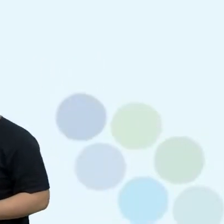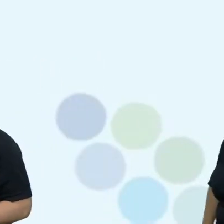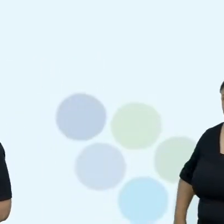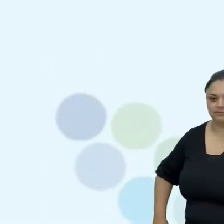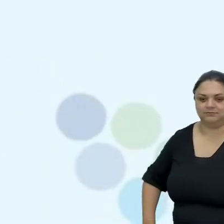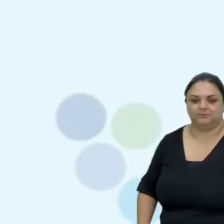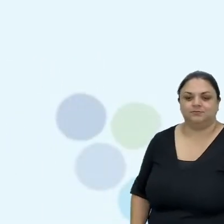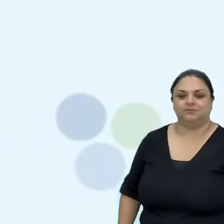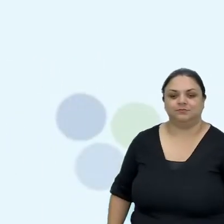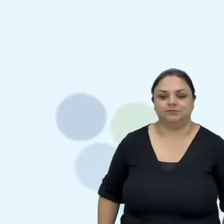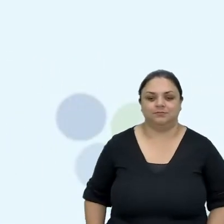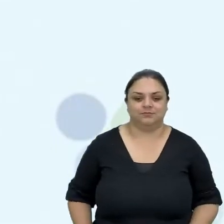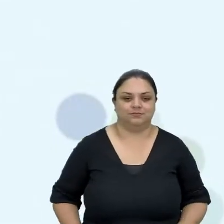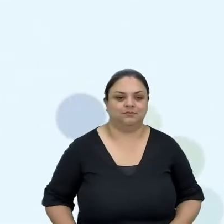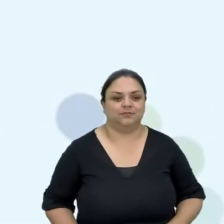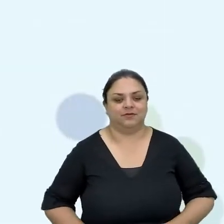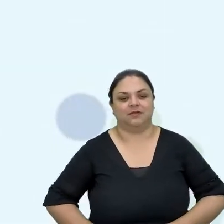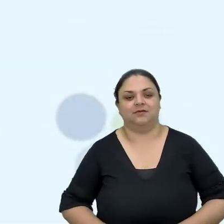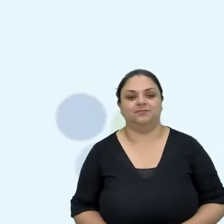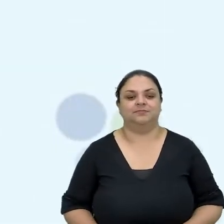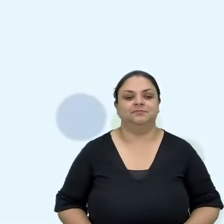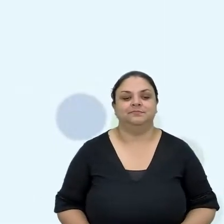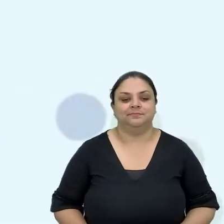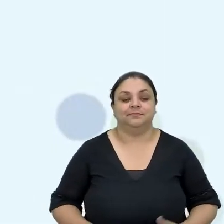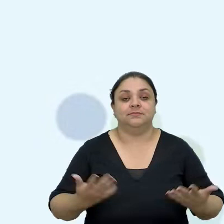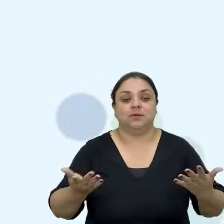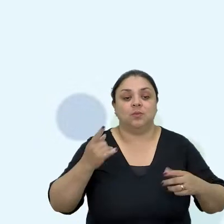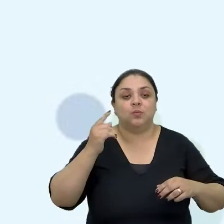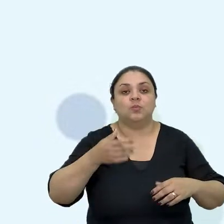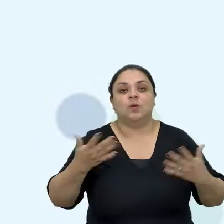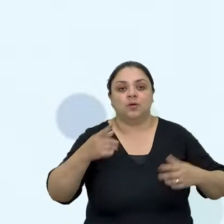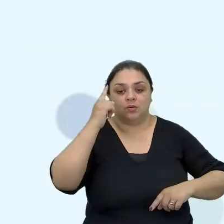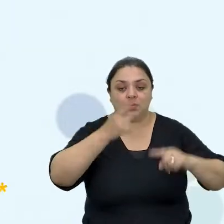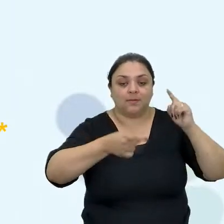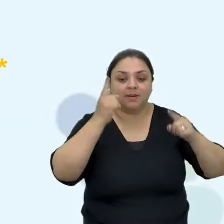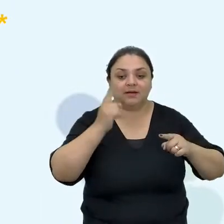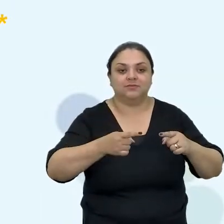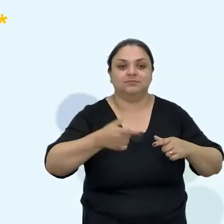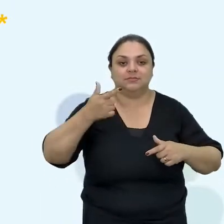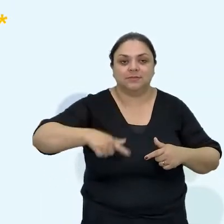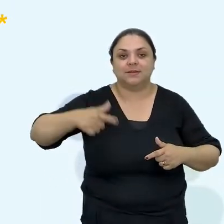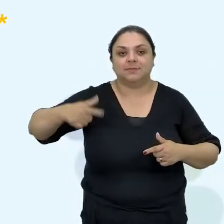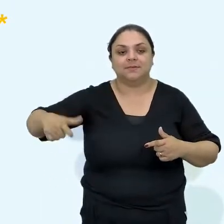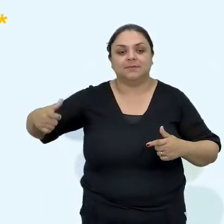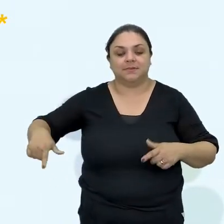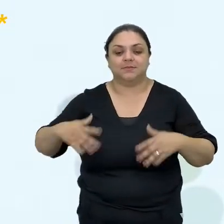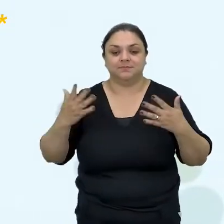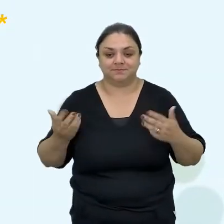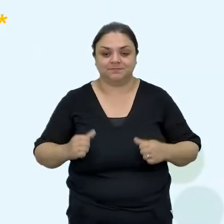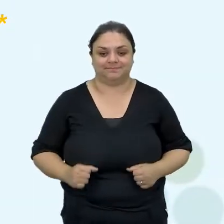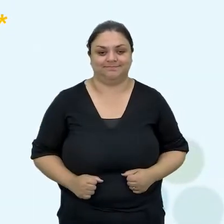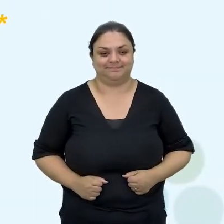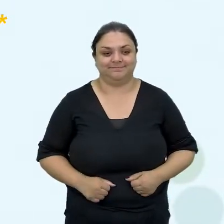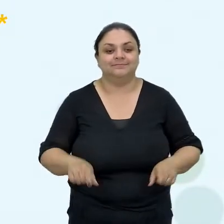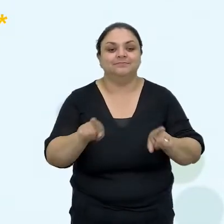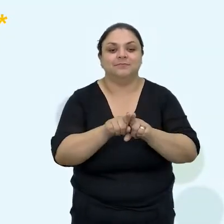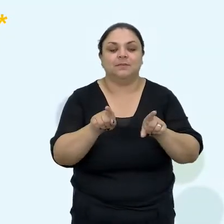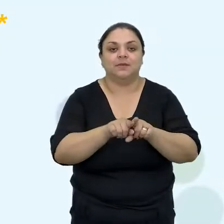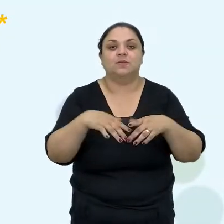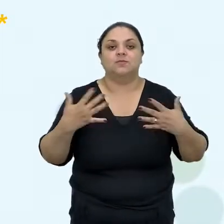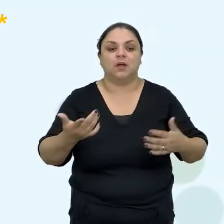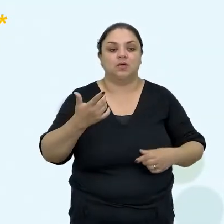comando para repetição? Existe um comando Para também no repetição. Scratch para repetição. Muito legal. O que mais? Qual o comando da linguagem